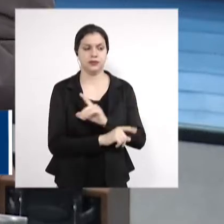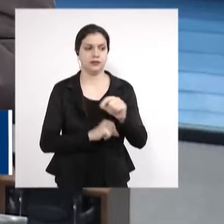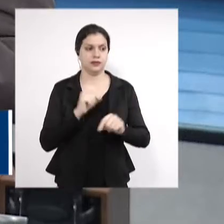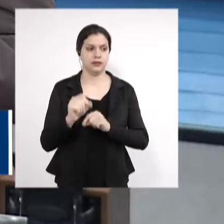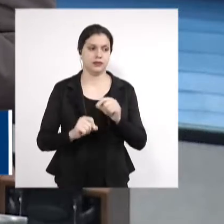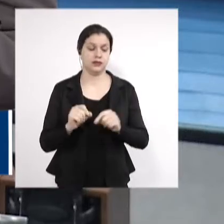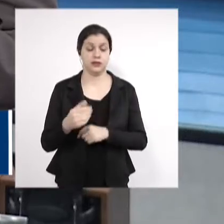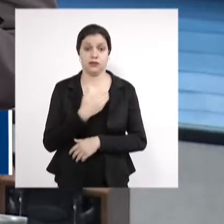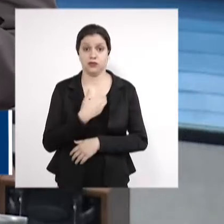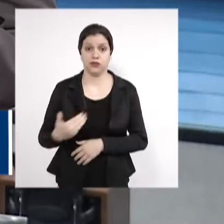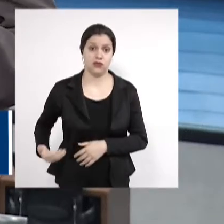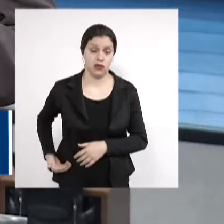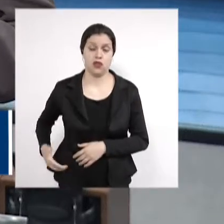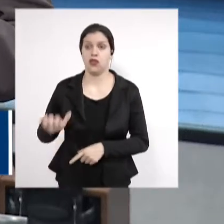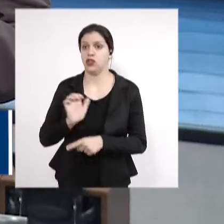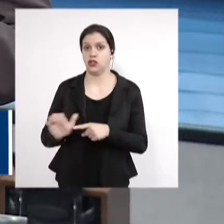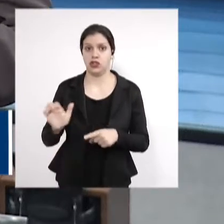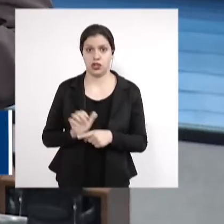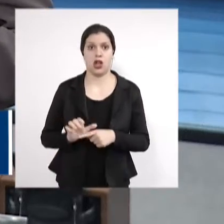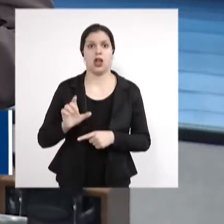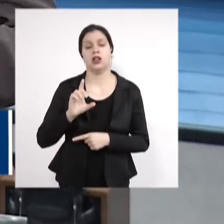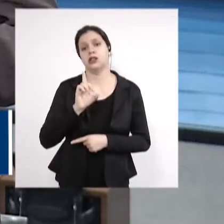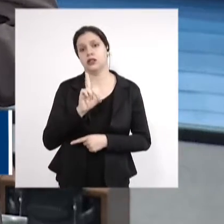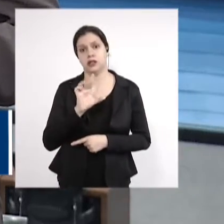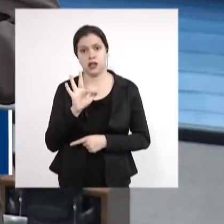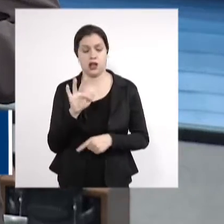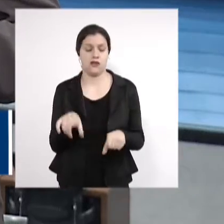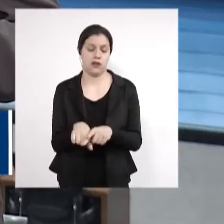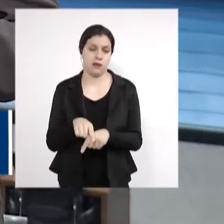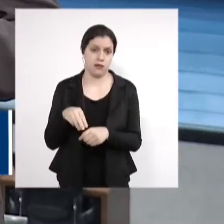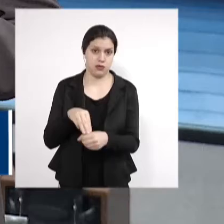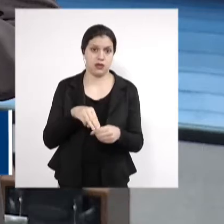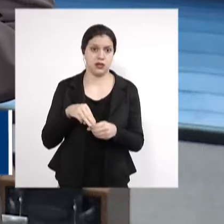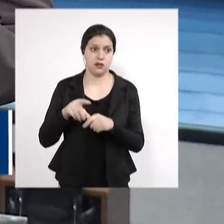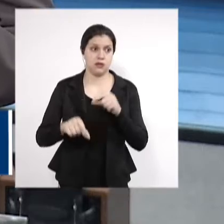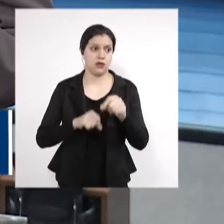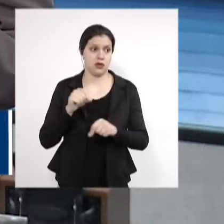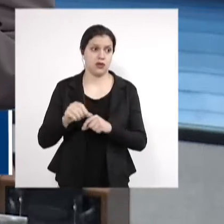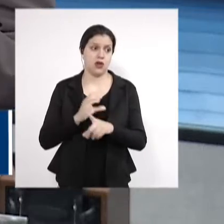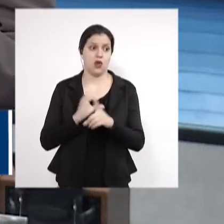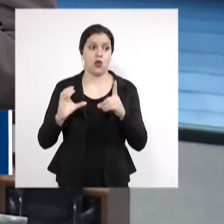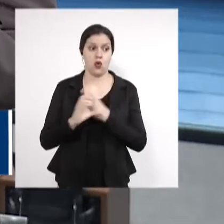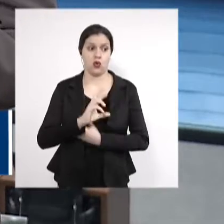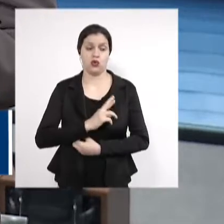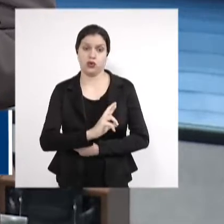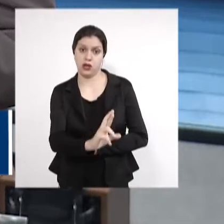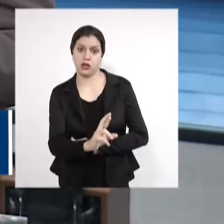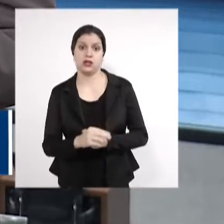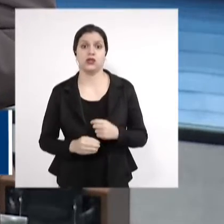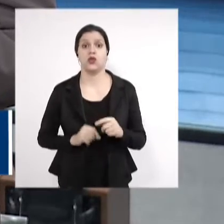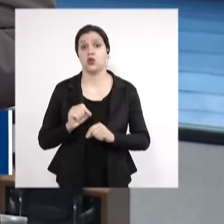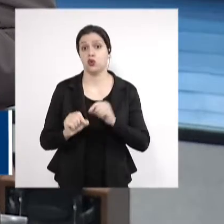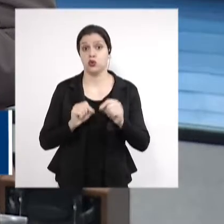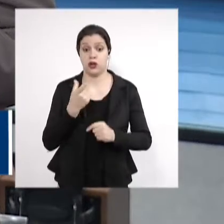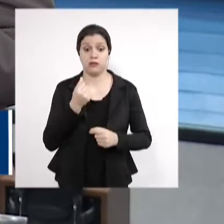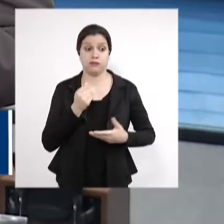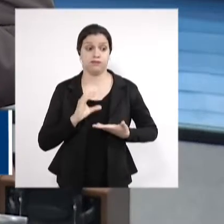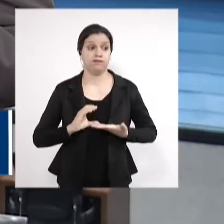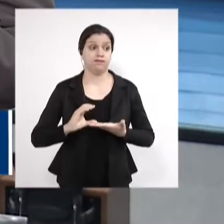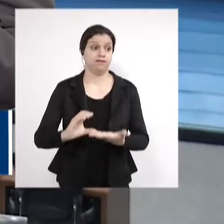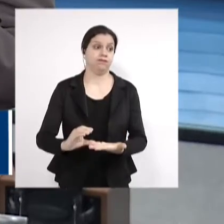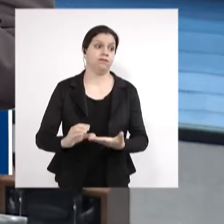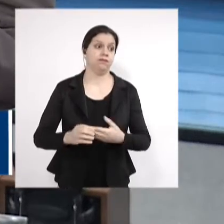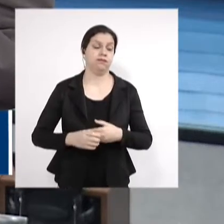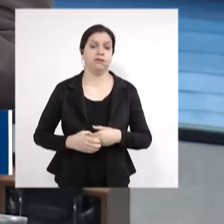expressamente à União, aos estados, ao Distrito Federal e aos municípios, estabelecer cultos religiosos ou igrejas, subvencioná-los,